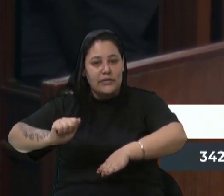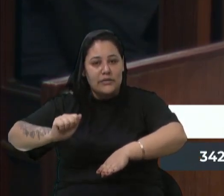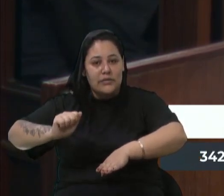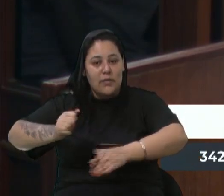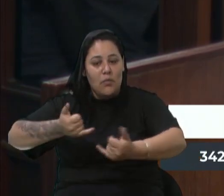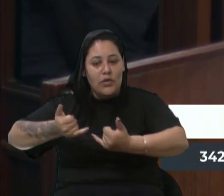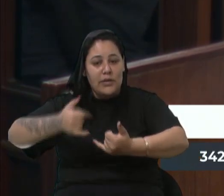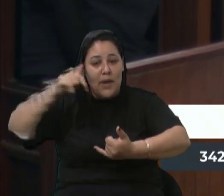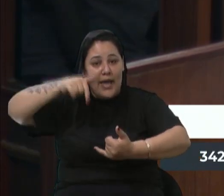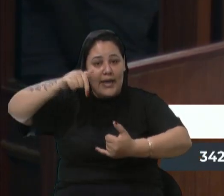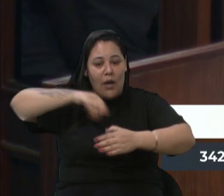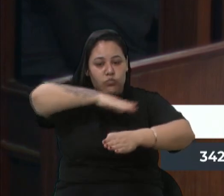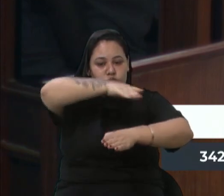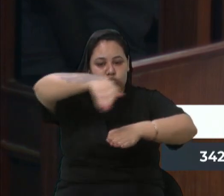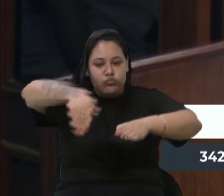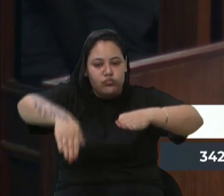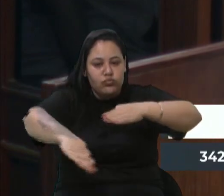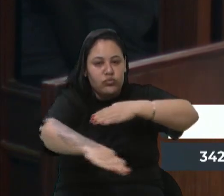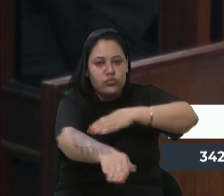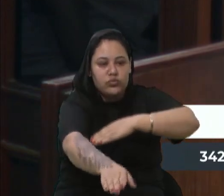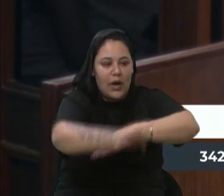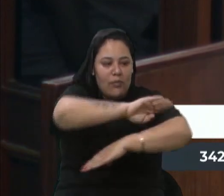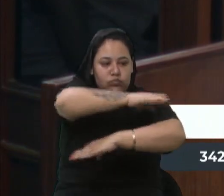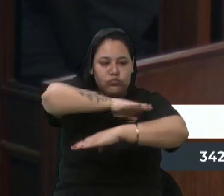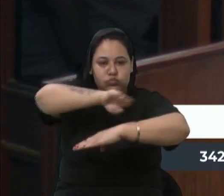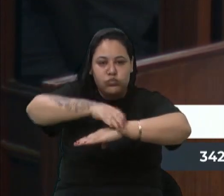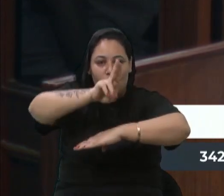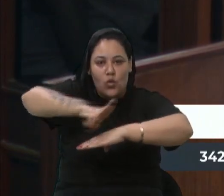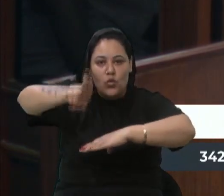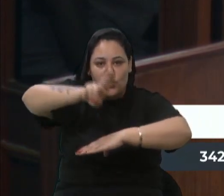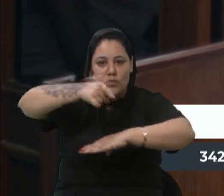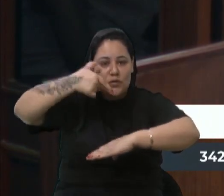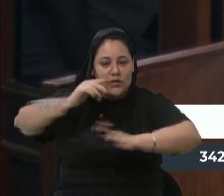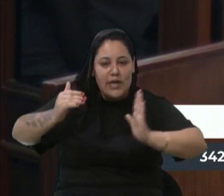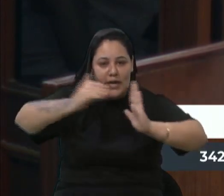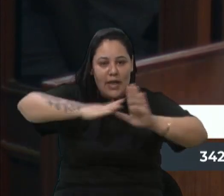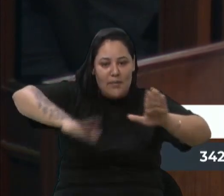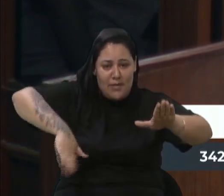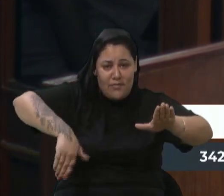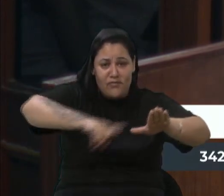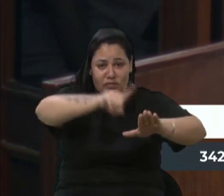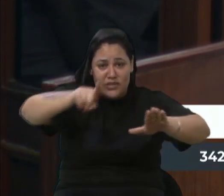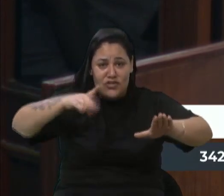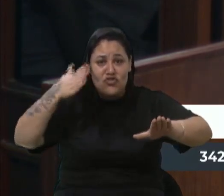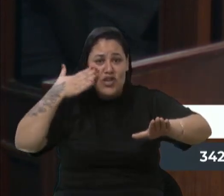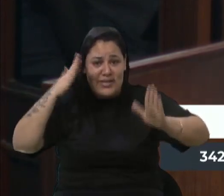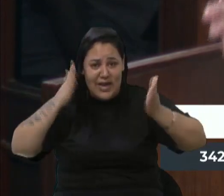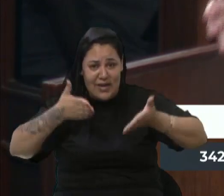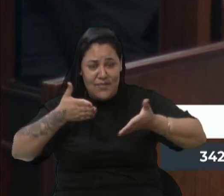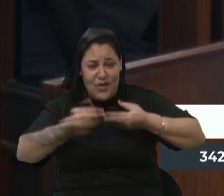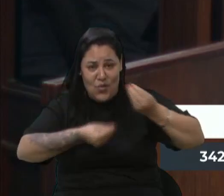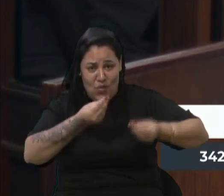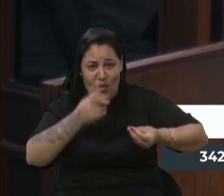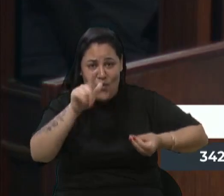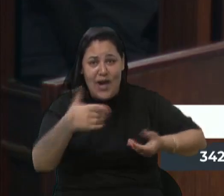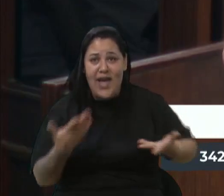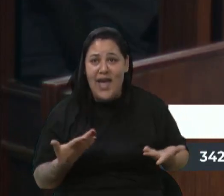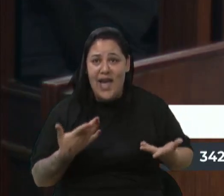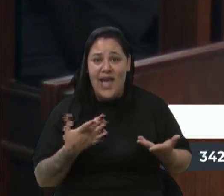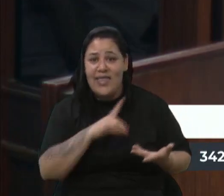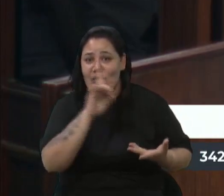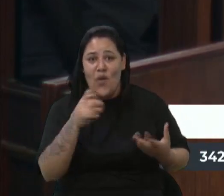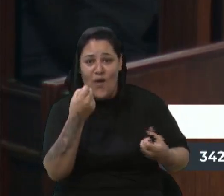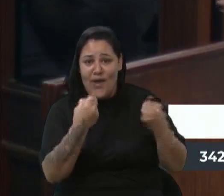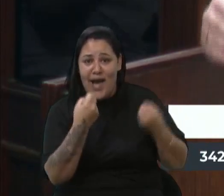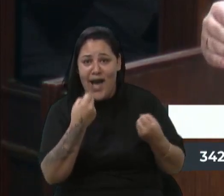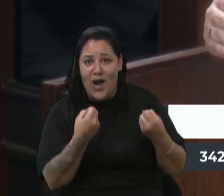Sol para ir para o litoral. Vocês viram já como é que funciona ali a descida da serra? O que é aquilo lá? Não é um carro, não é um veículo e